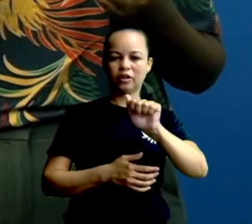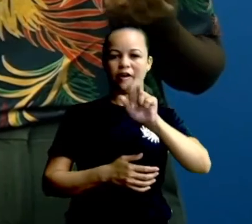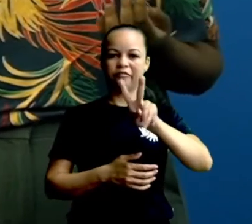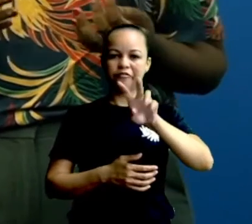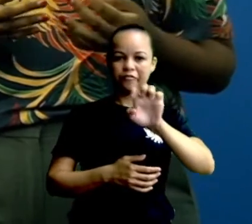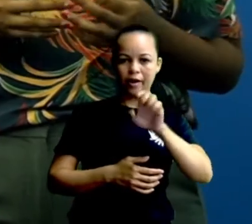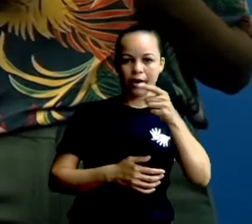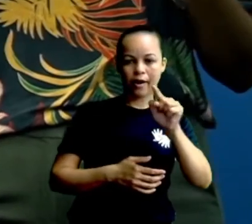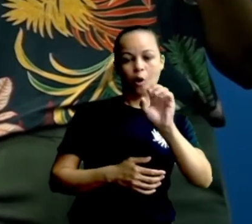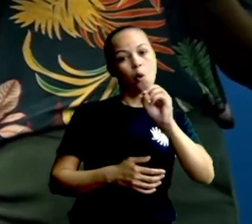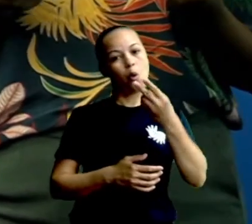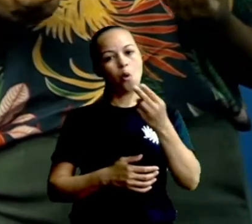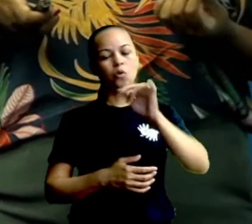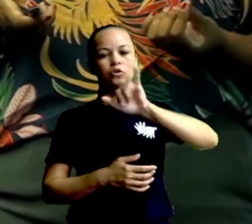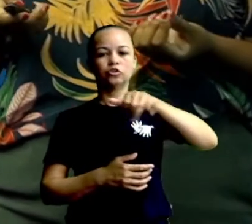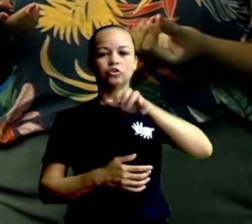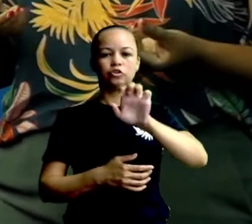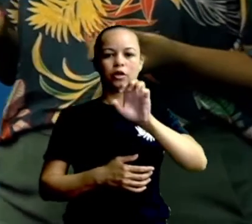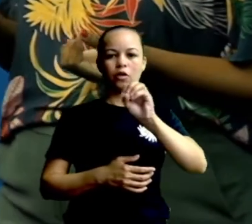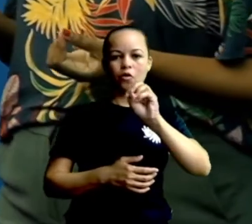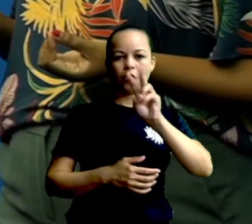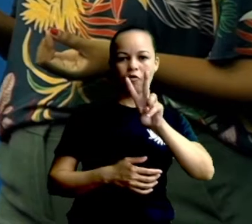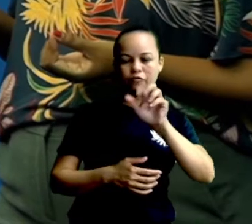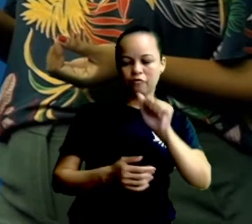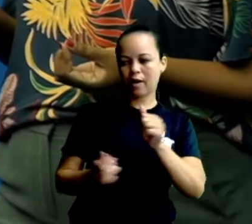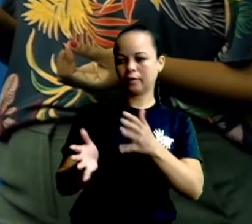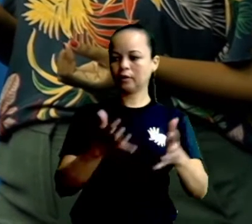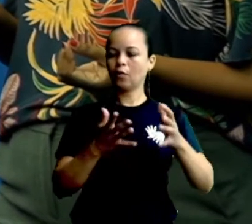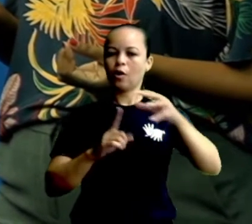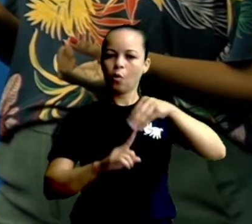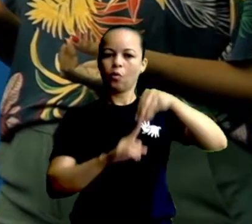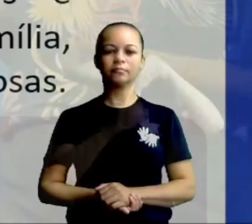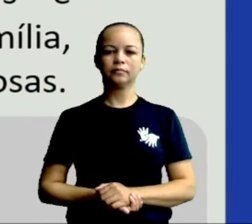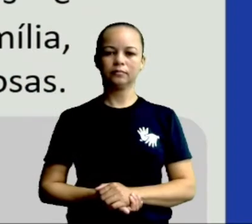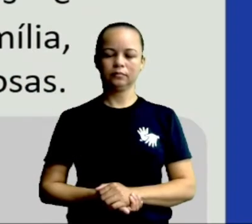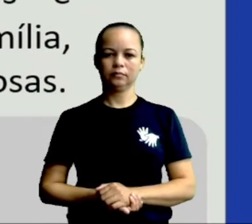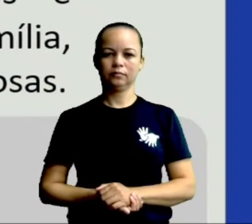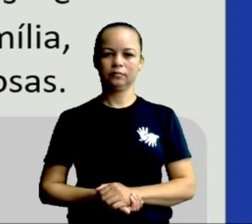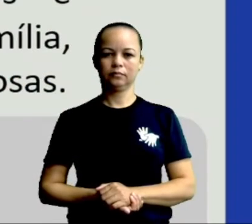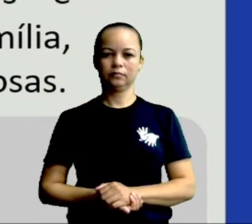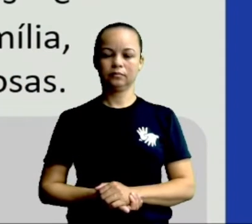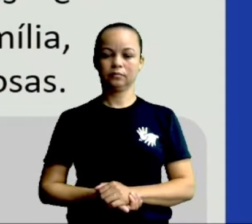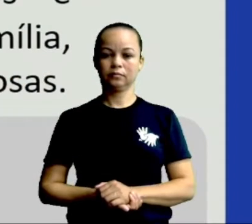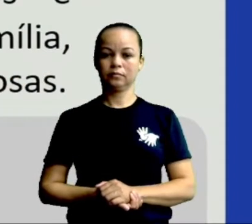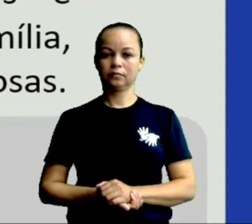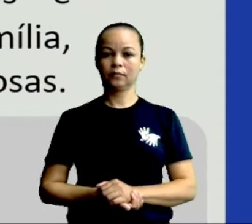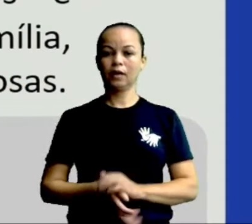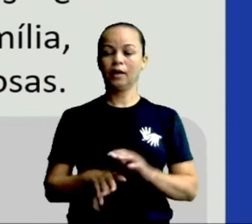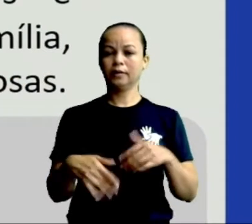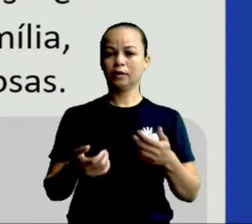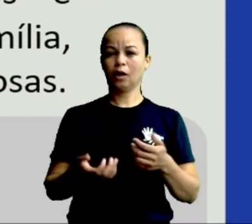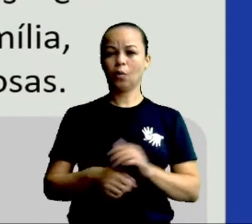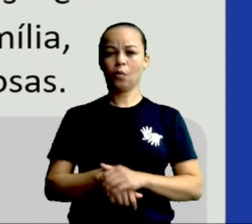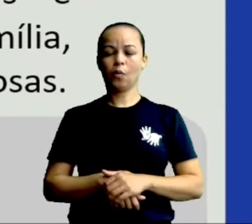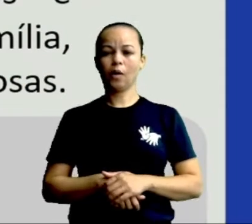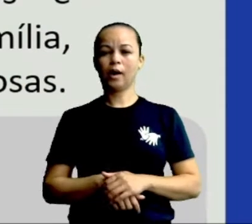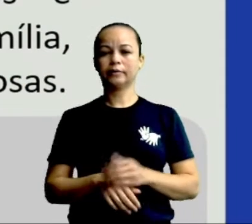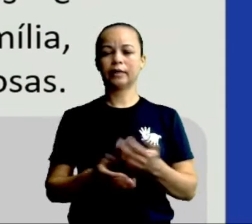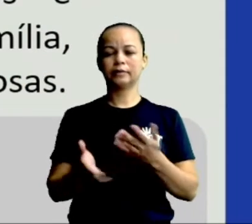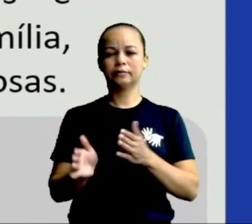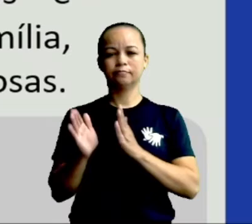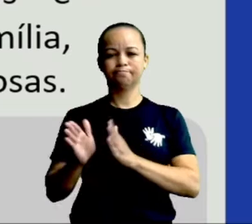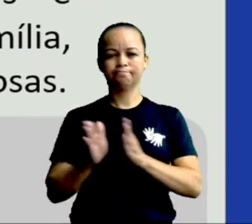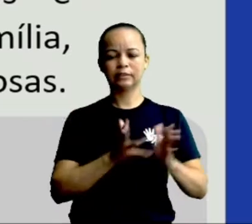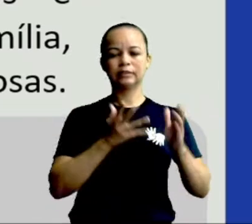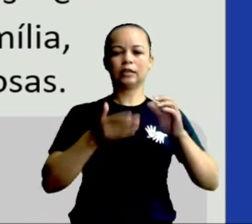a Abraão como o Deus único. Então, a tradição judaica